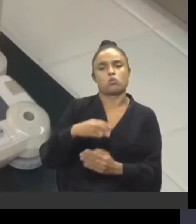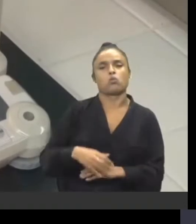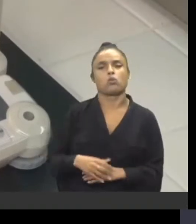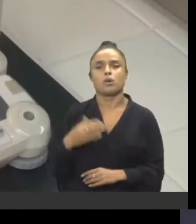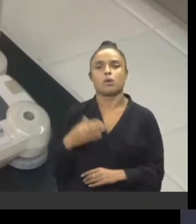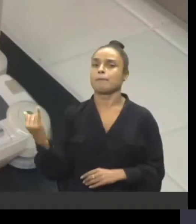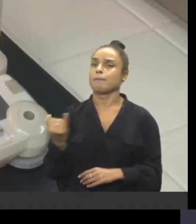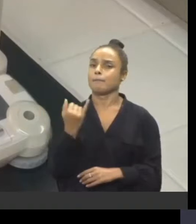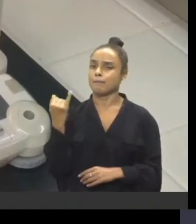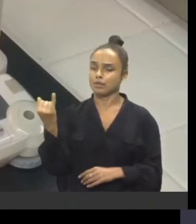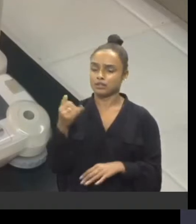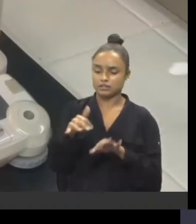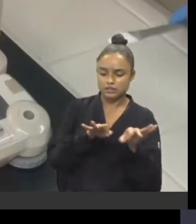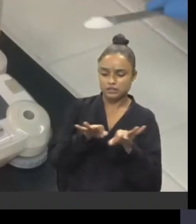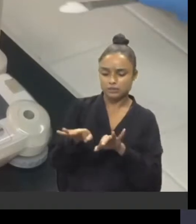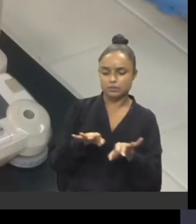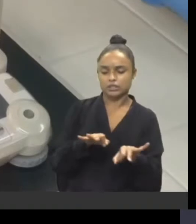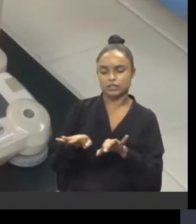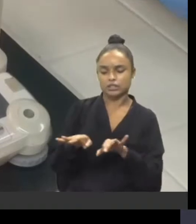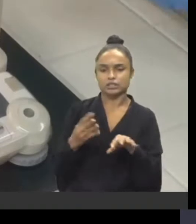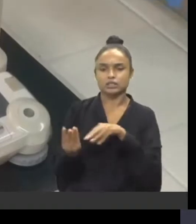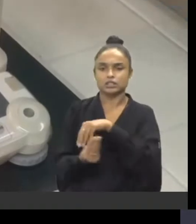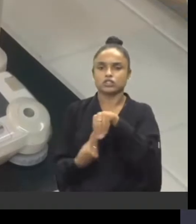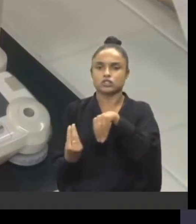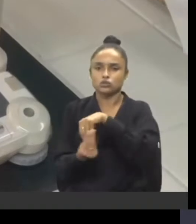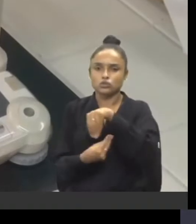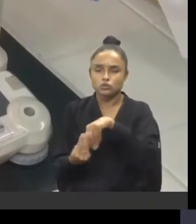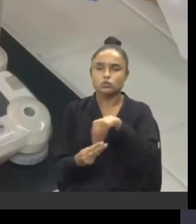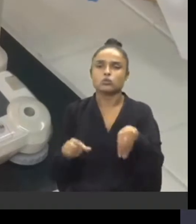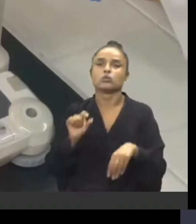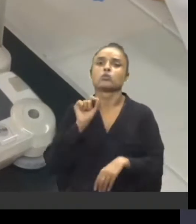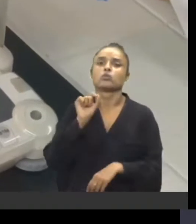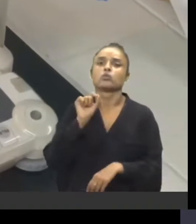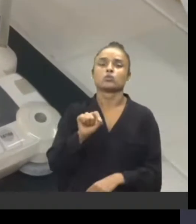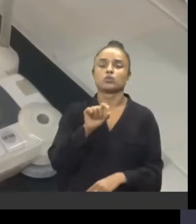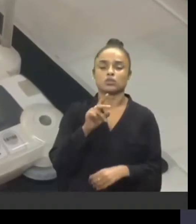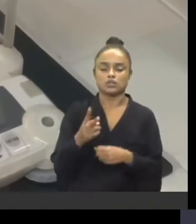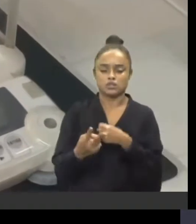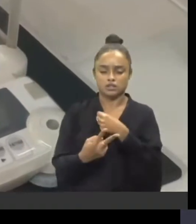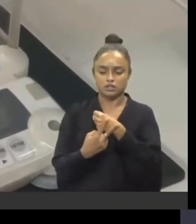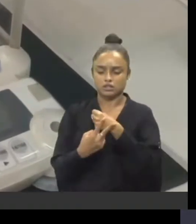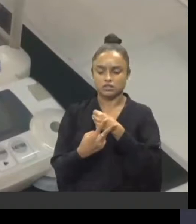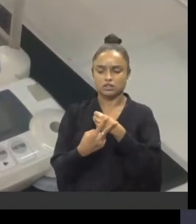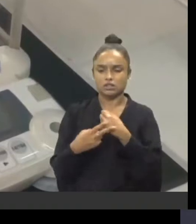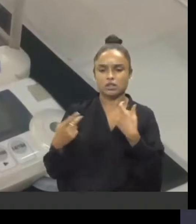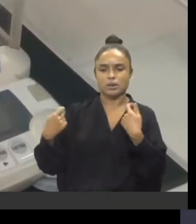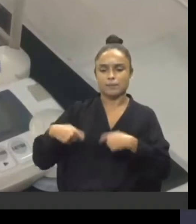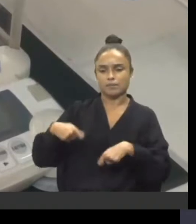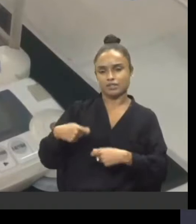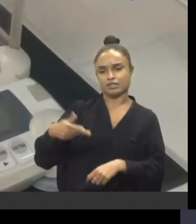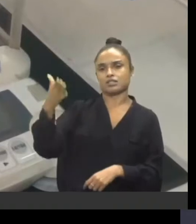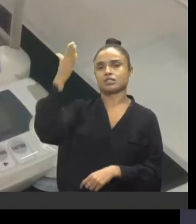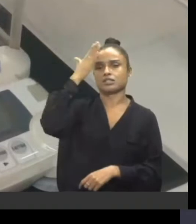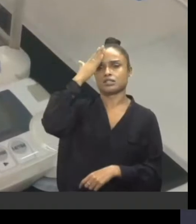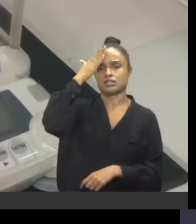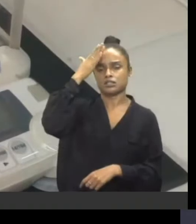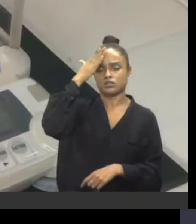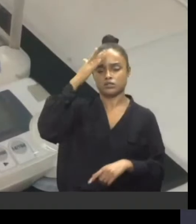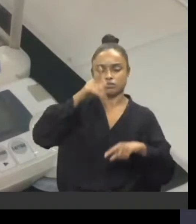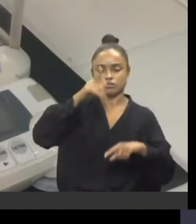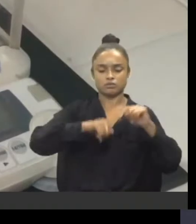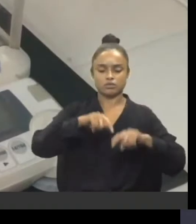Um ponto importante no preparo das soluções, sempre que a gente for trabalhar com essas vidrarias, o correto é fazer a identificação